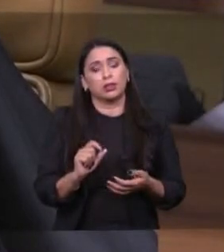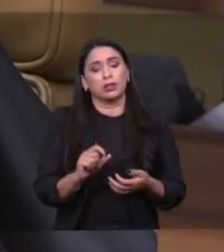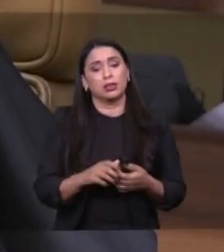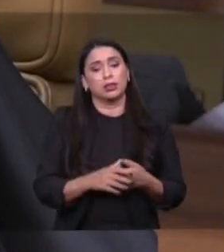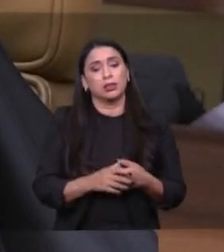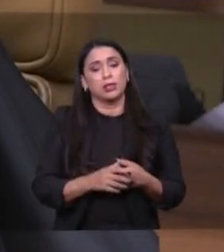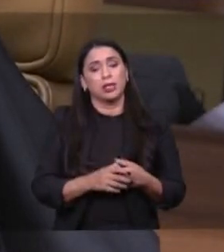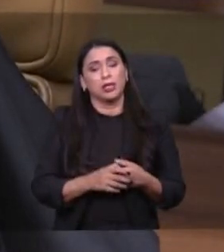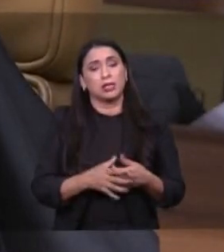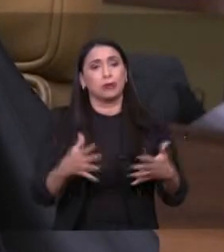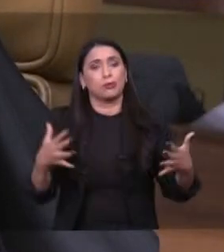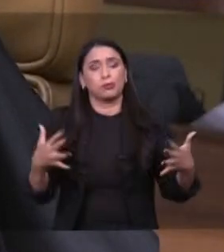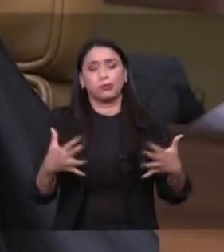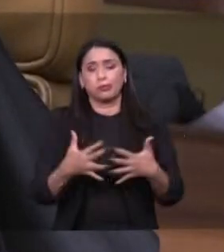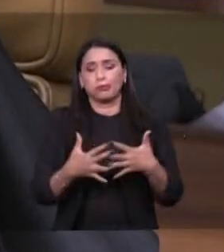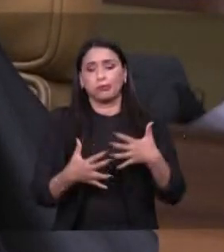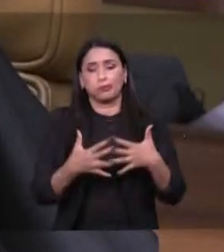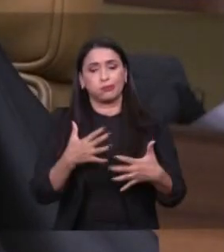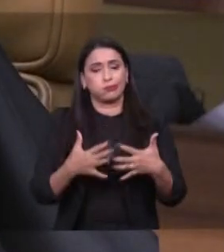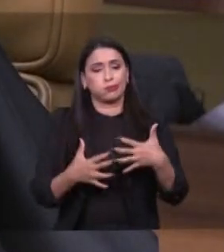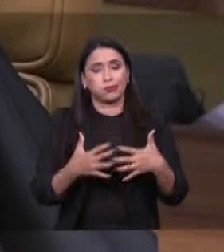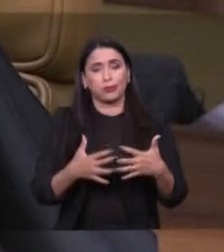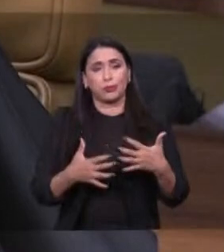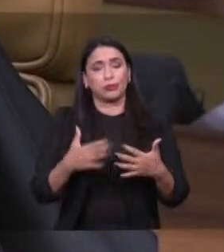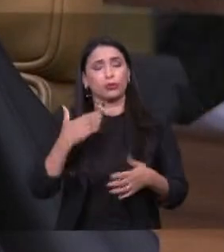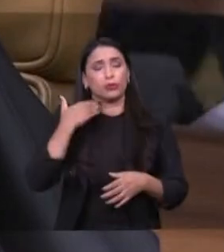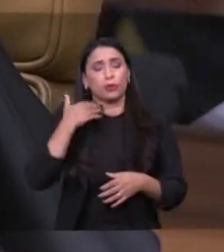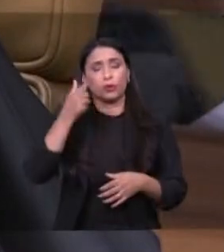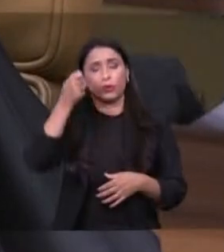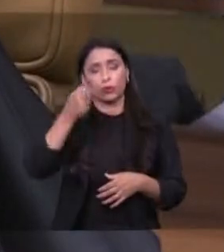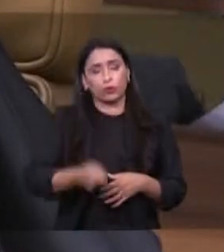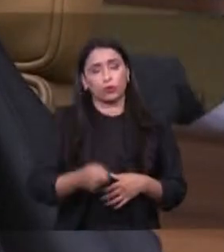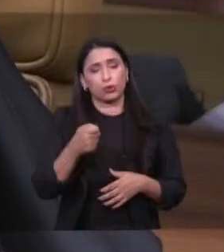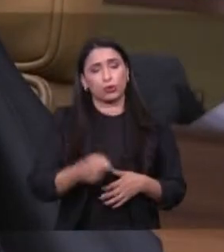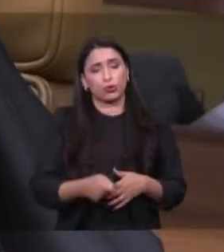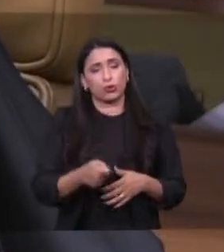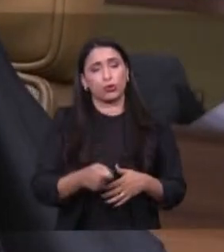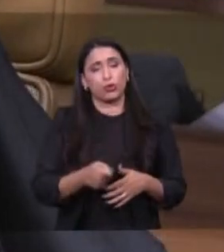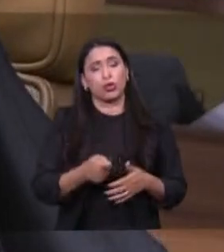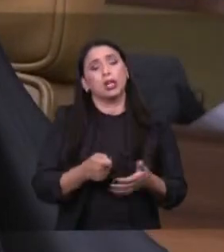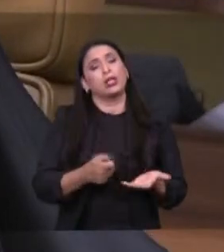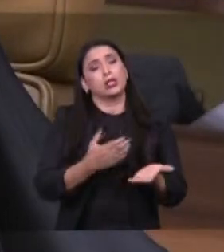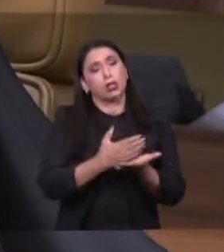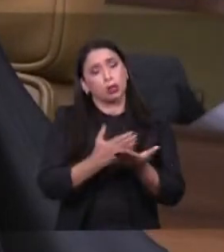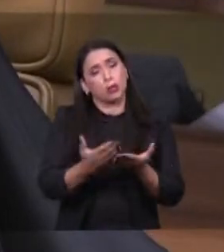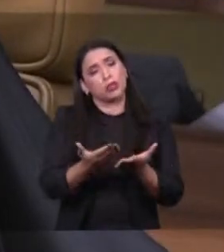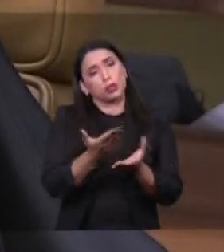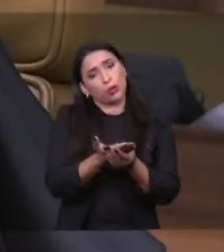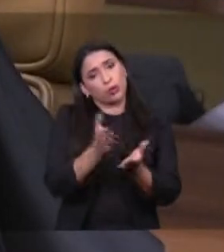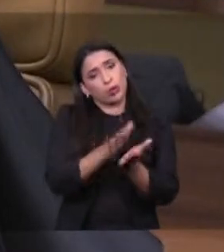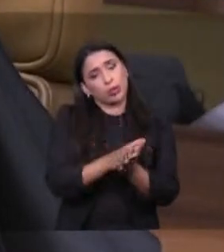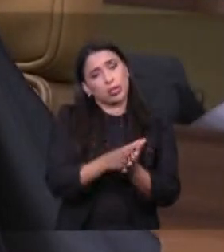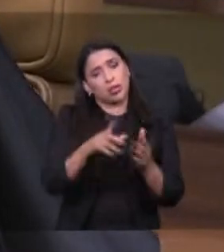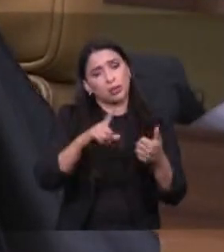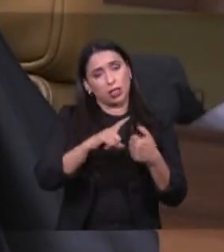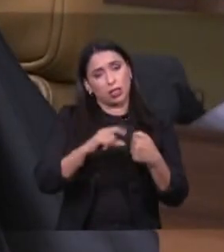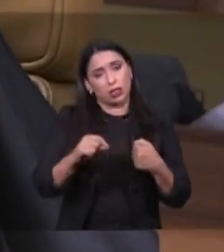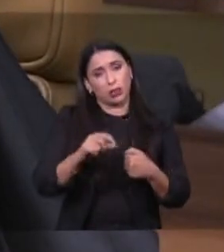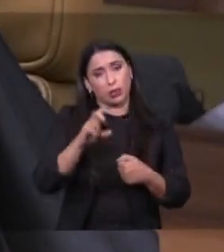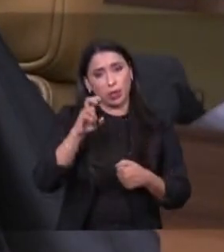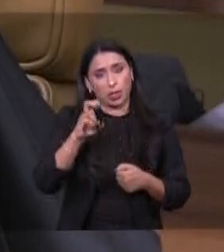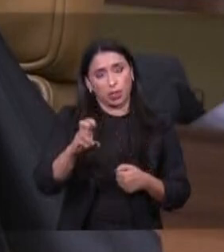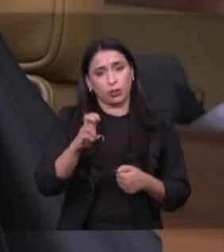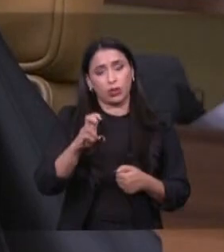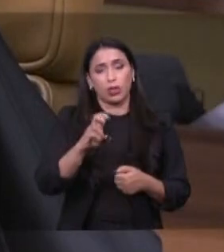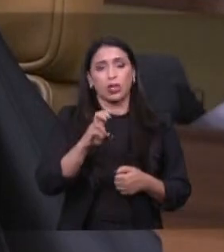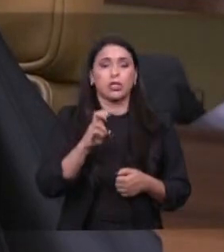deletério de interferência no próprio juiz natural da causa. Artigo 5º, 53. Abrindo